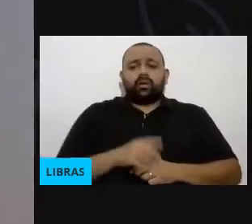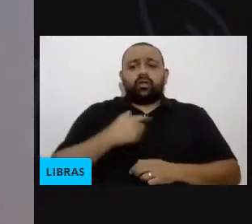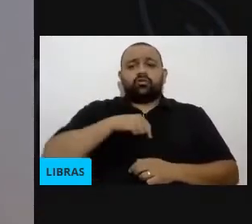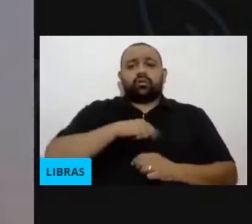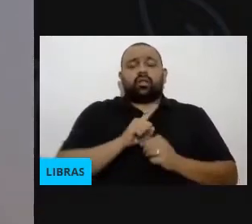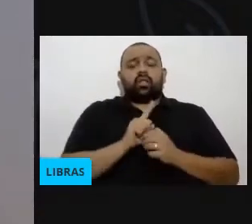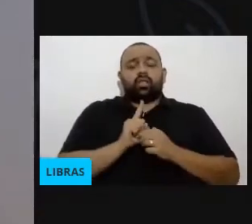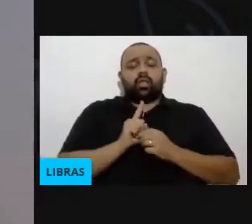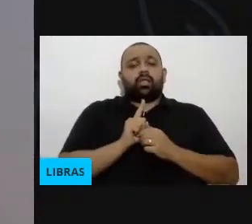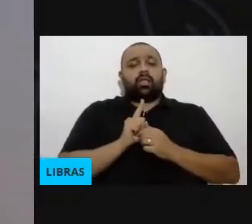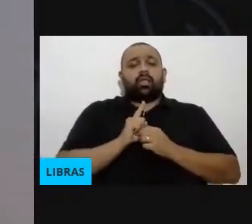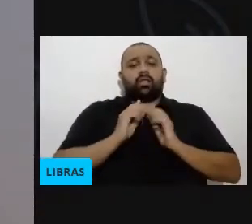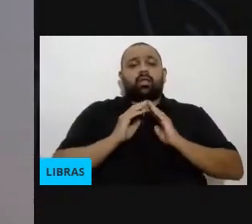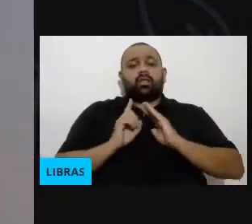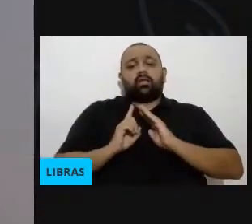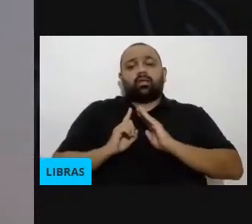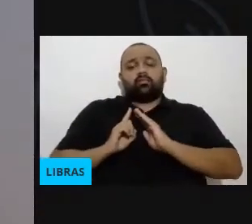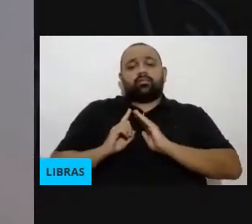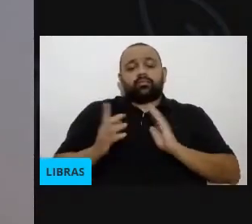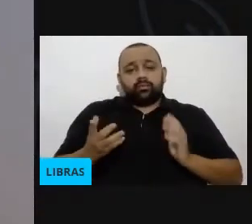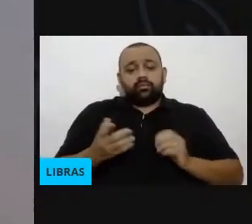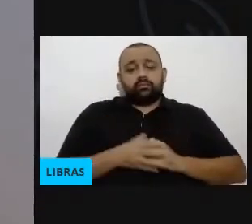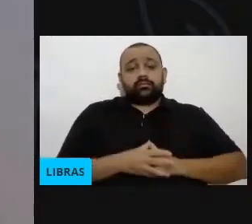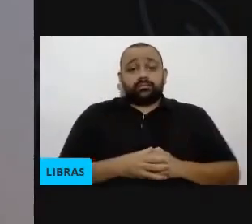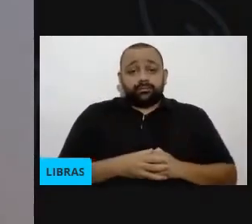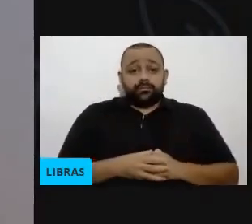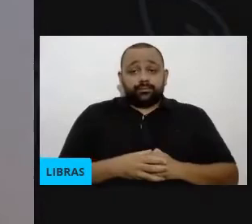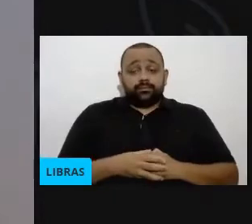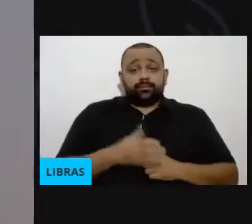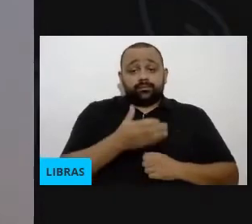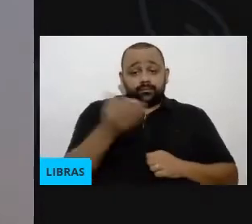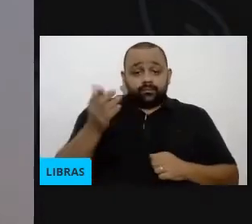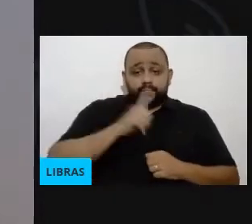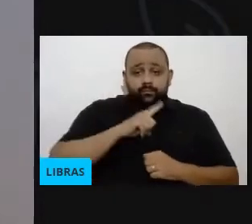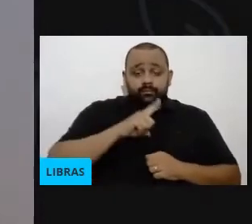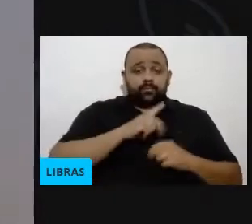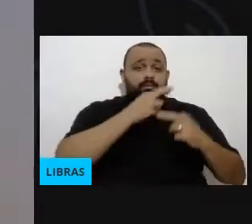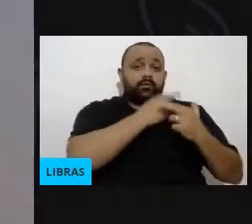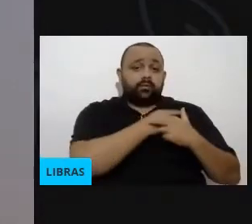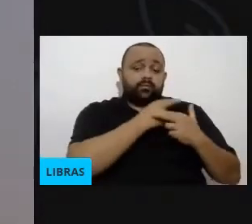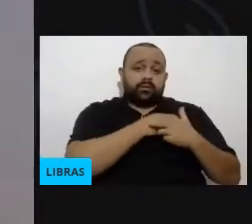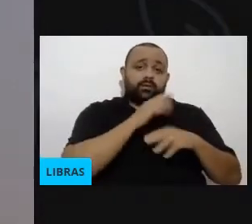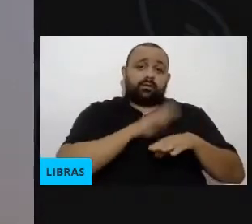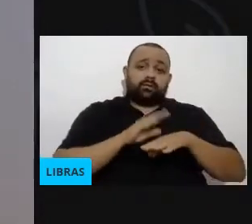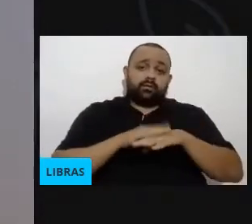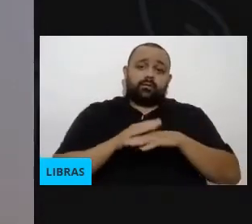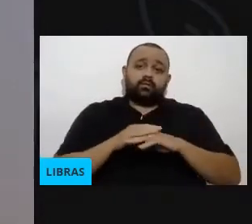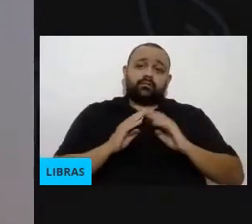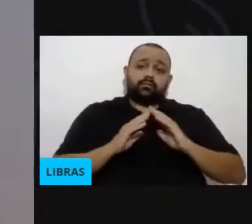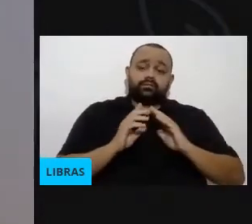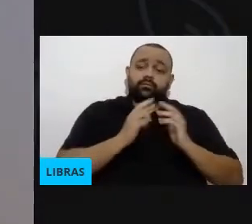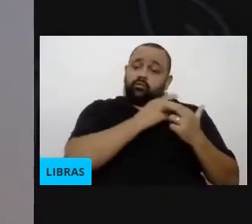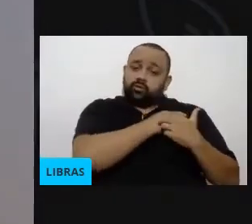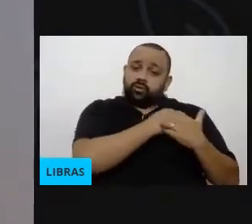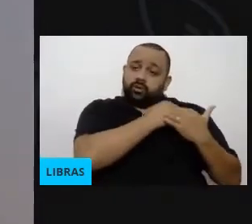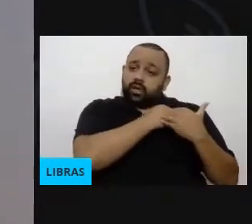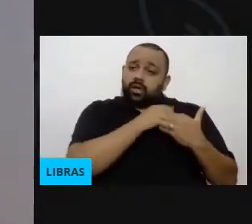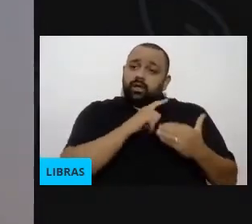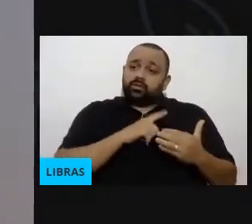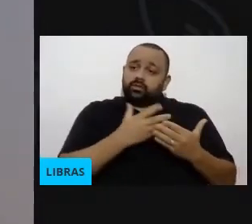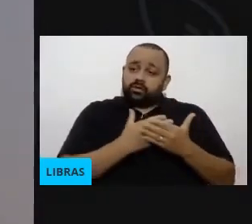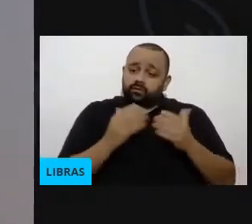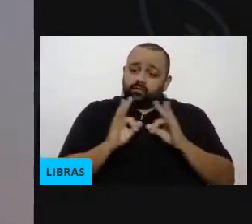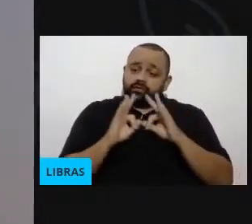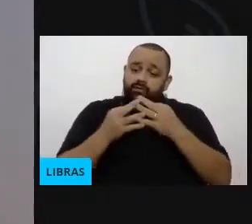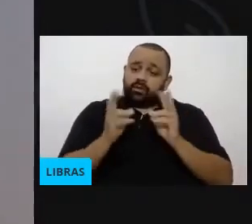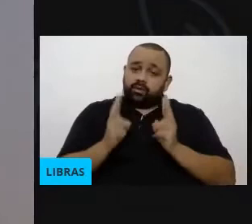vez mais. Pelo menos a grande parte de nós. Os que tiveram algum grau de responsabilidade, pelo menos, com o outro, com a família